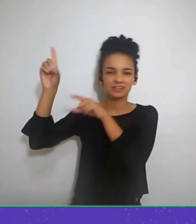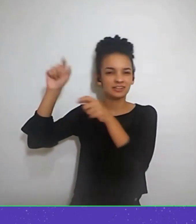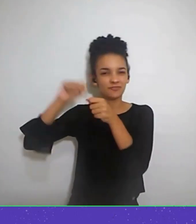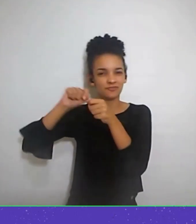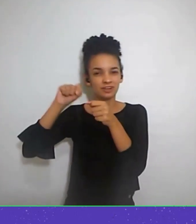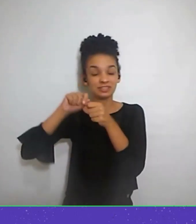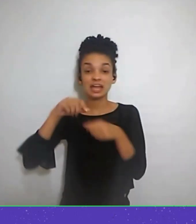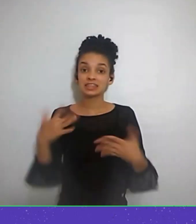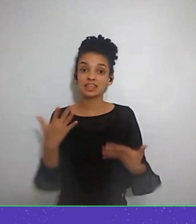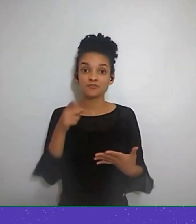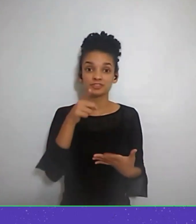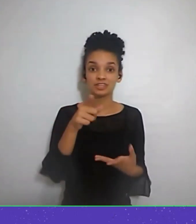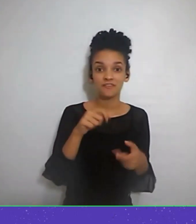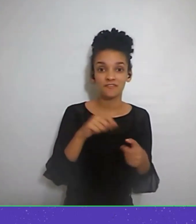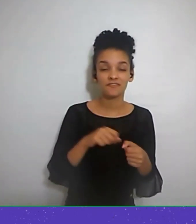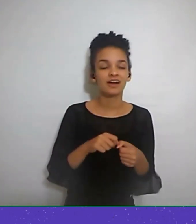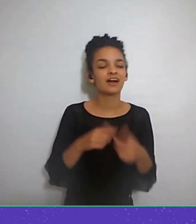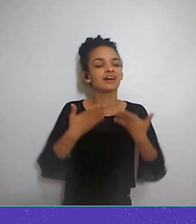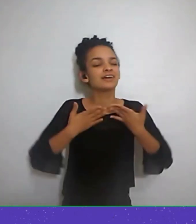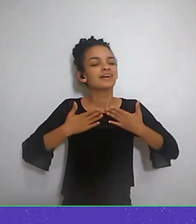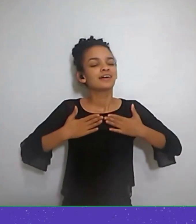quem faz.